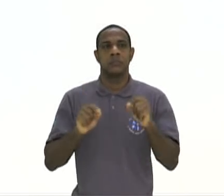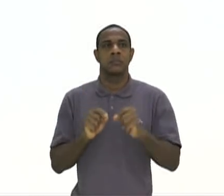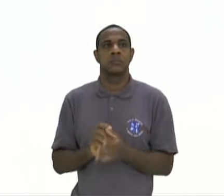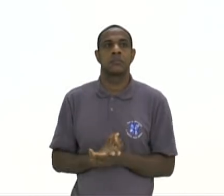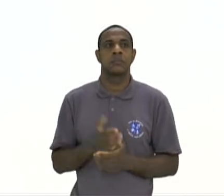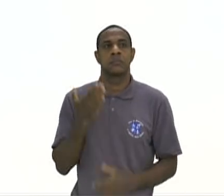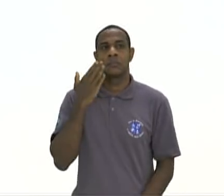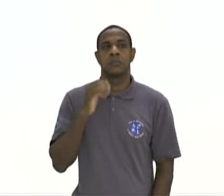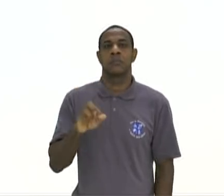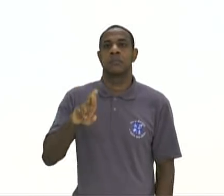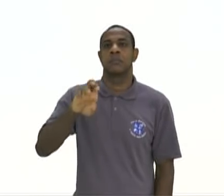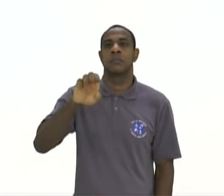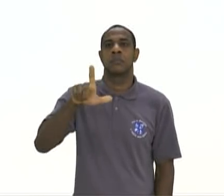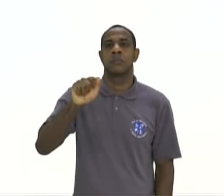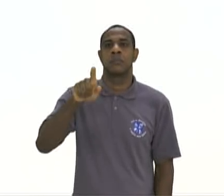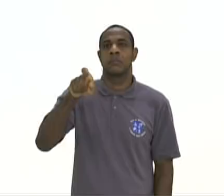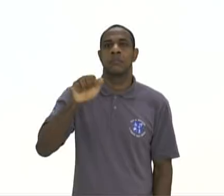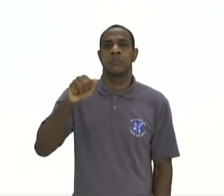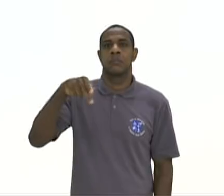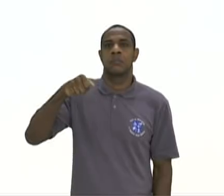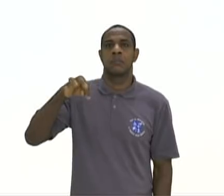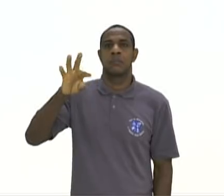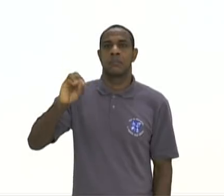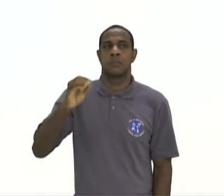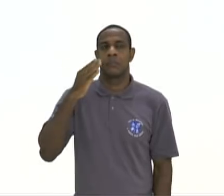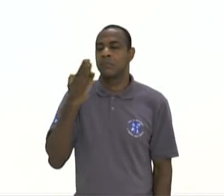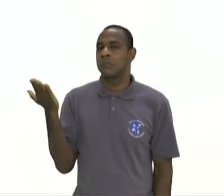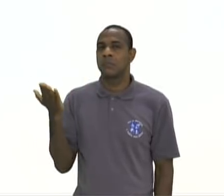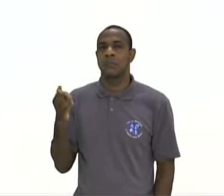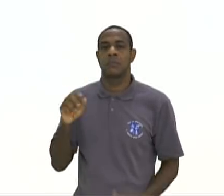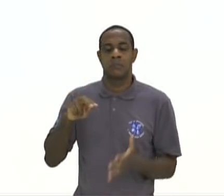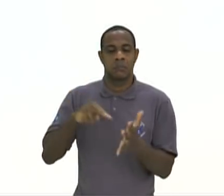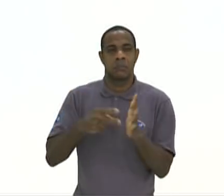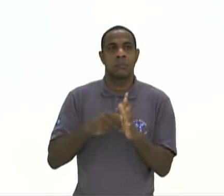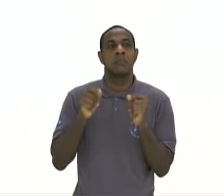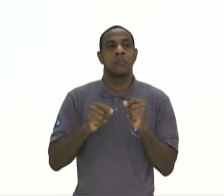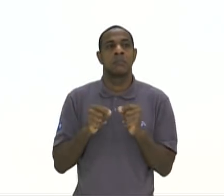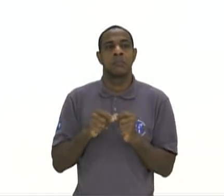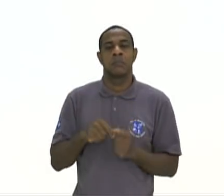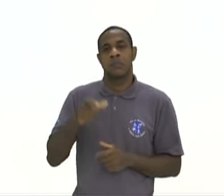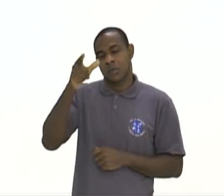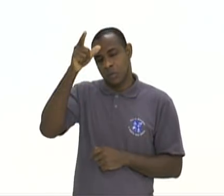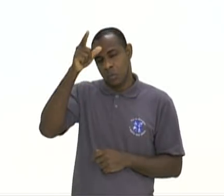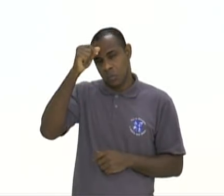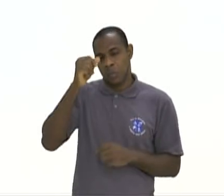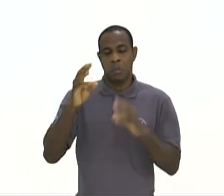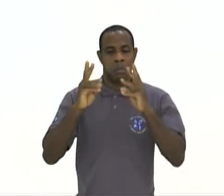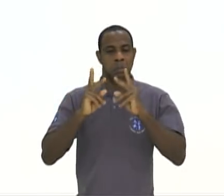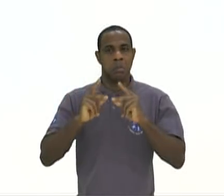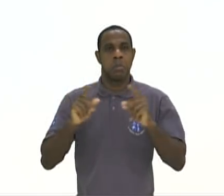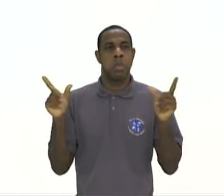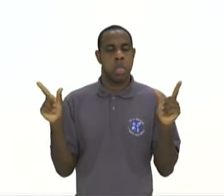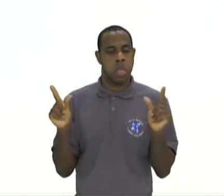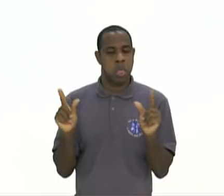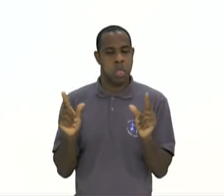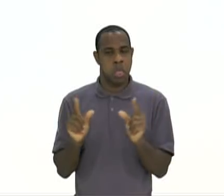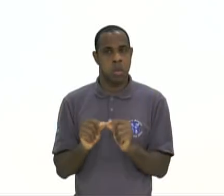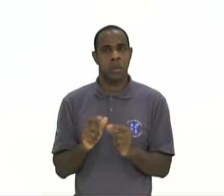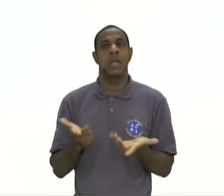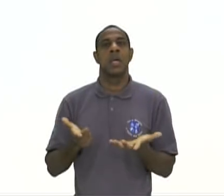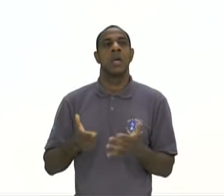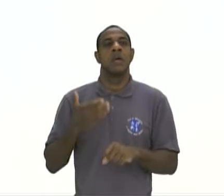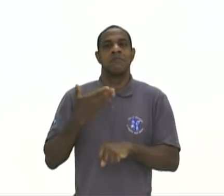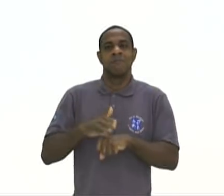da antiginástica é o relaxamento, né? Então, relaxar significa reduzir drasticamente a atividade muscular e